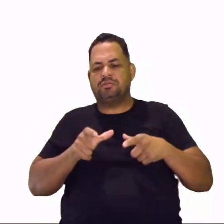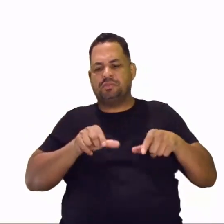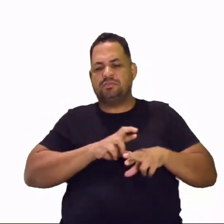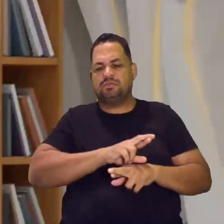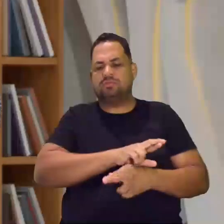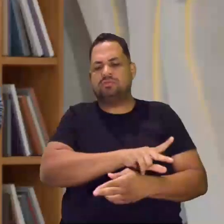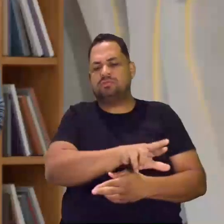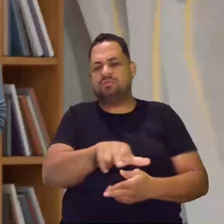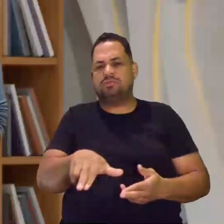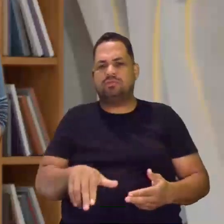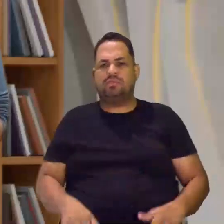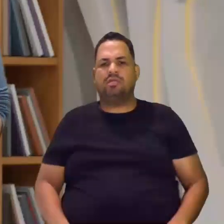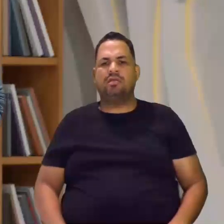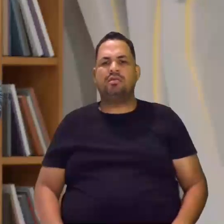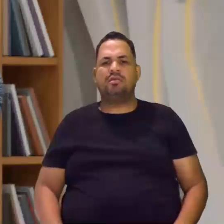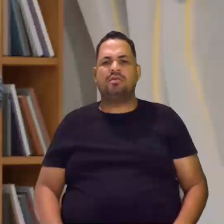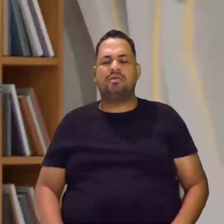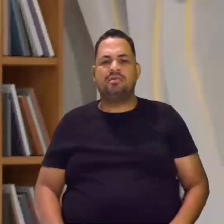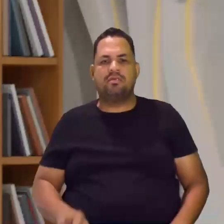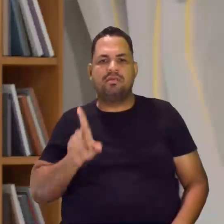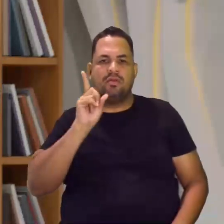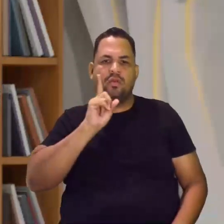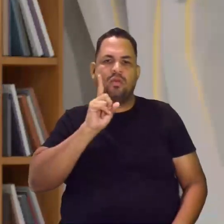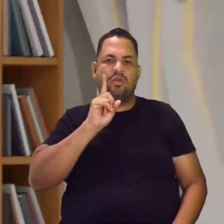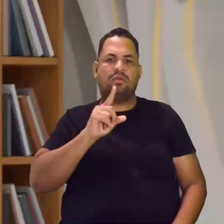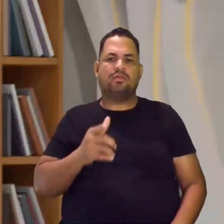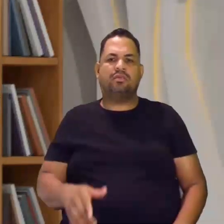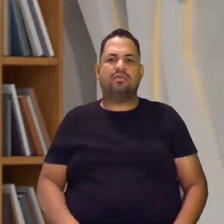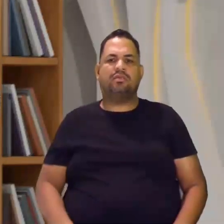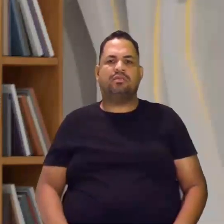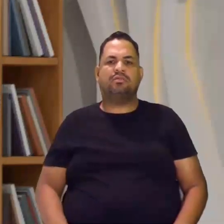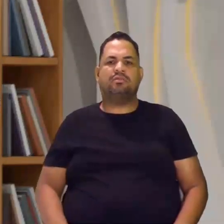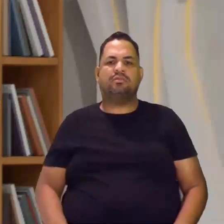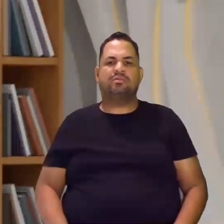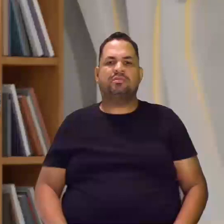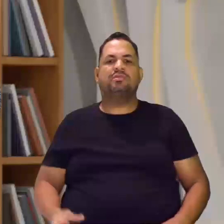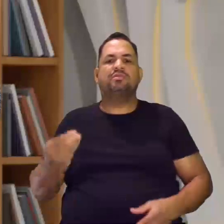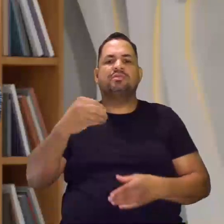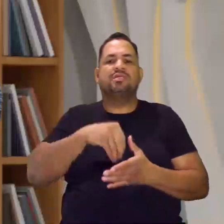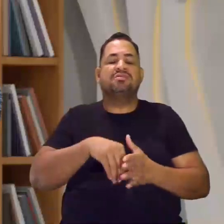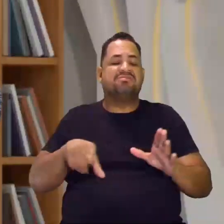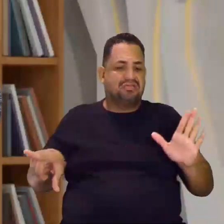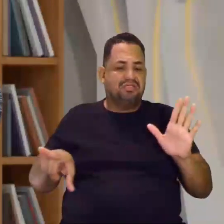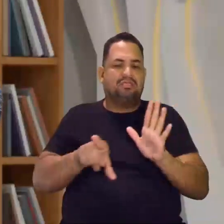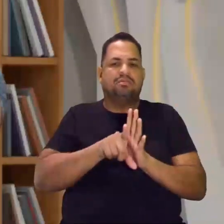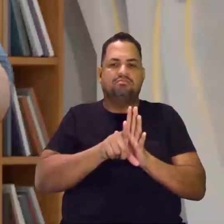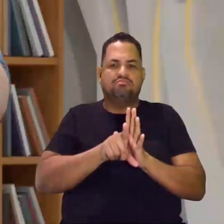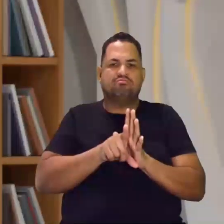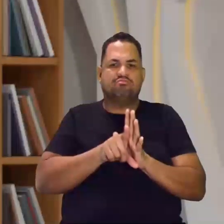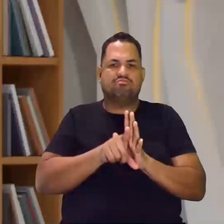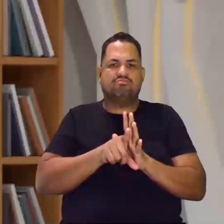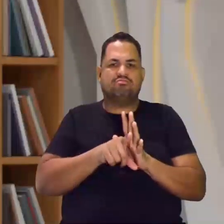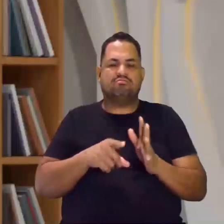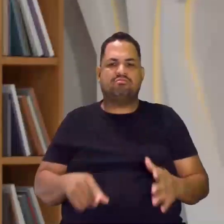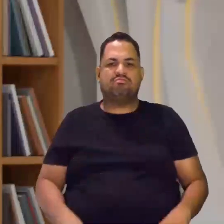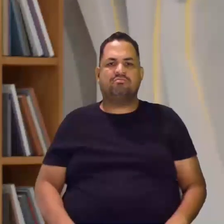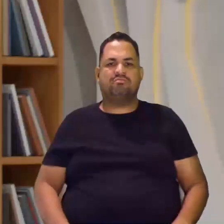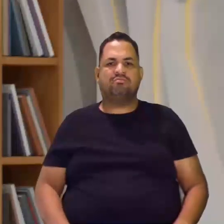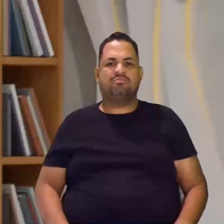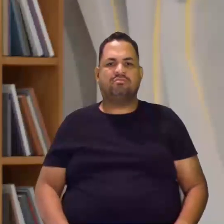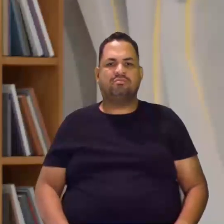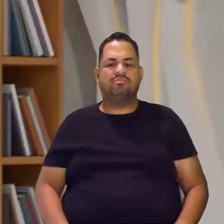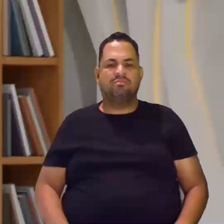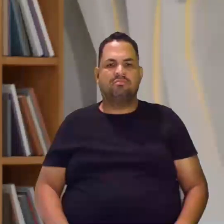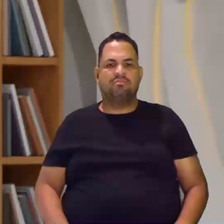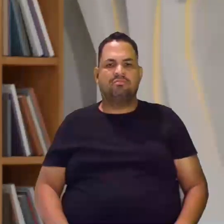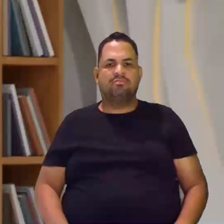Institucionalizado, gente, é porque o racismo nos Estados Unidos, ele era na lei, ele estava legalizado na lei, ele era tão escancarado que